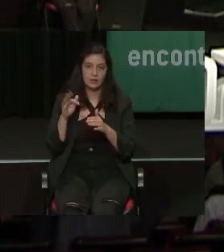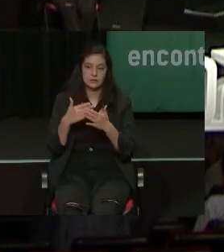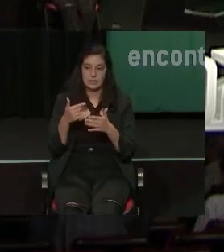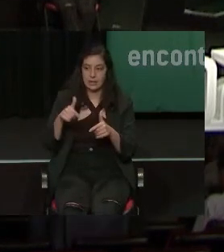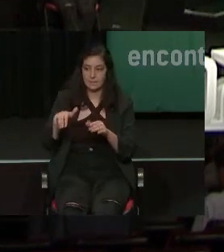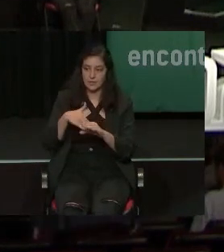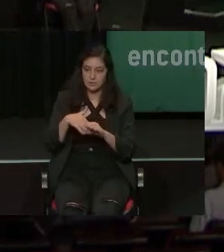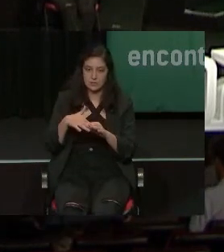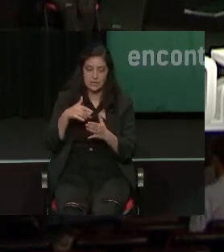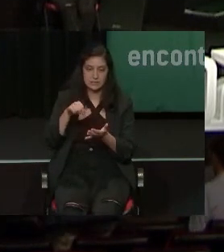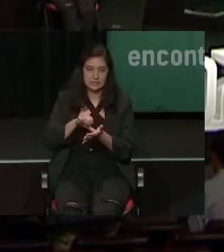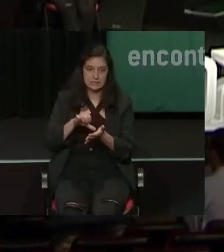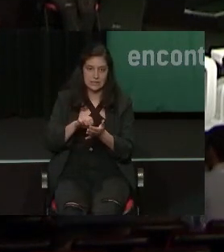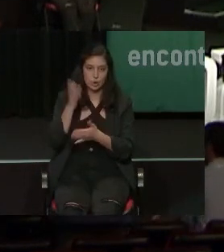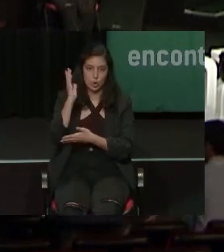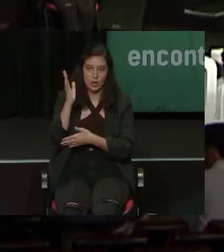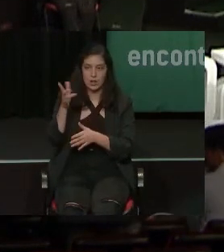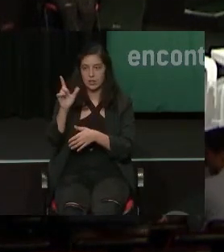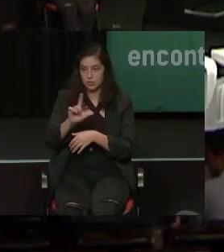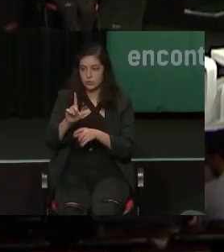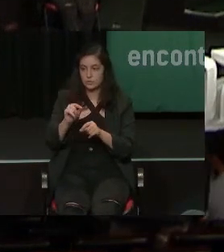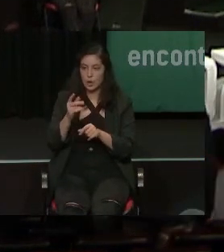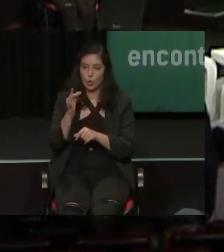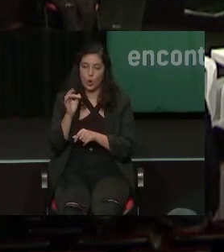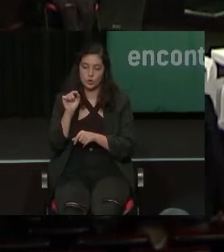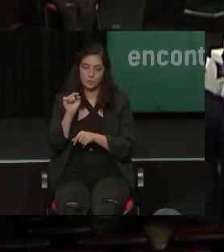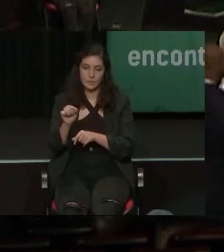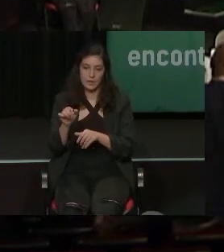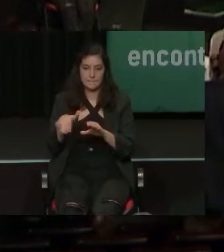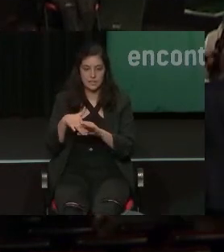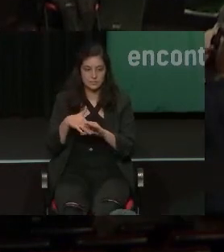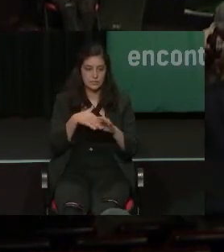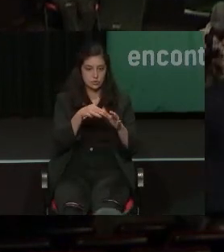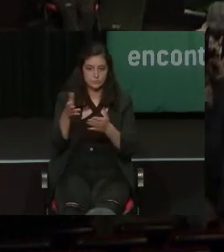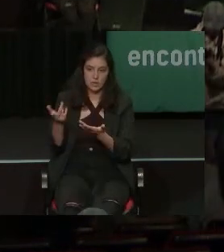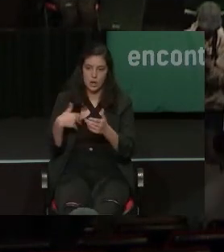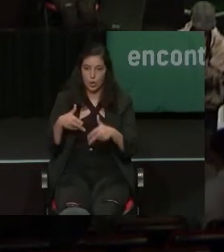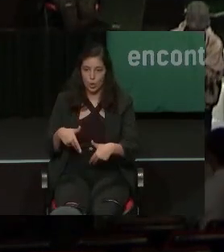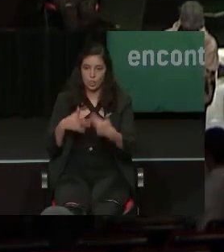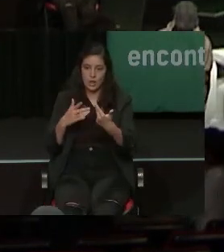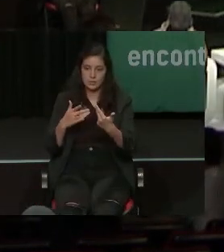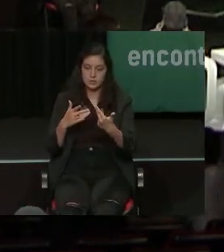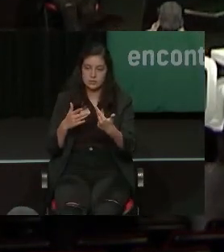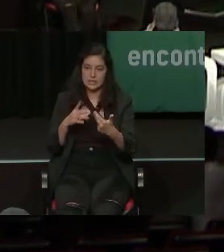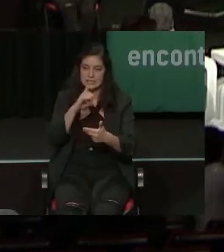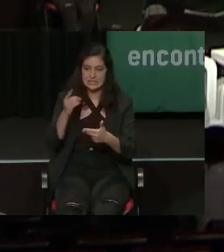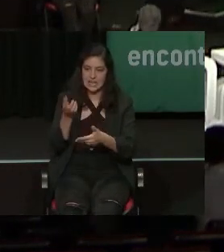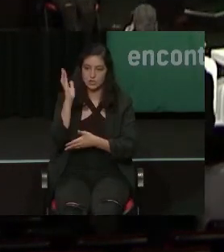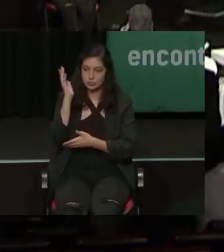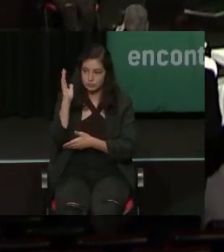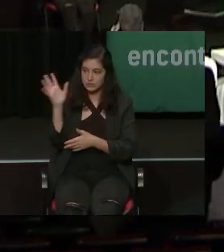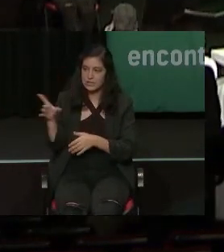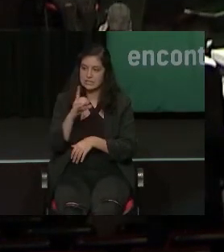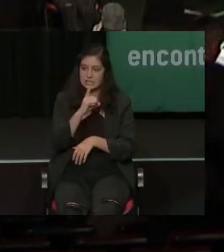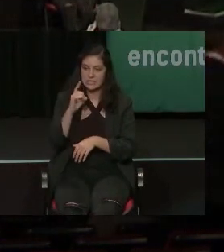aqui no Centro de Congressos de Lisboa e quase 4.300 participantes online em 100 sessões plenárias,